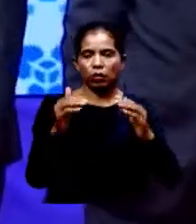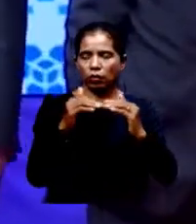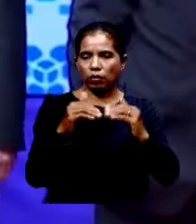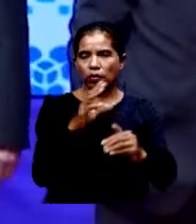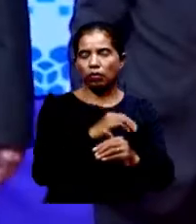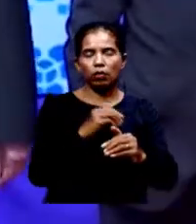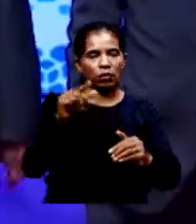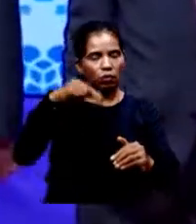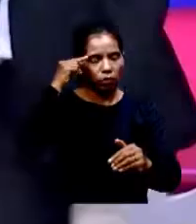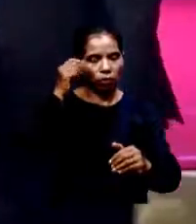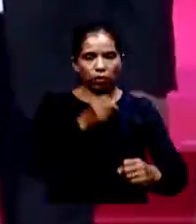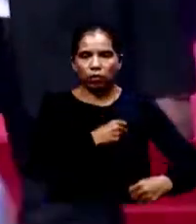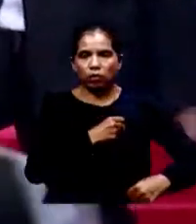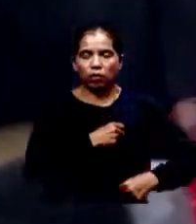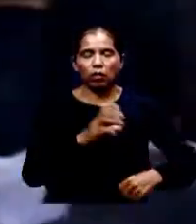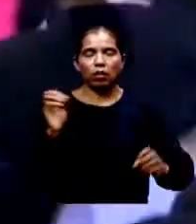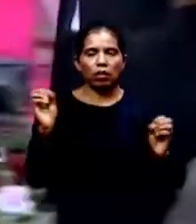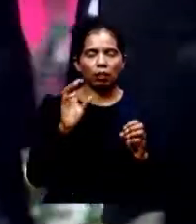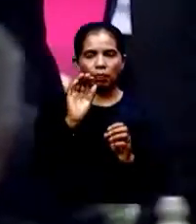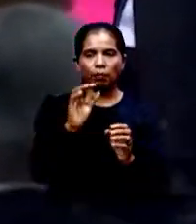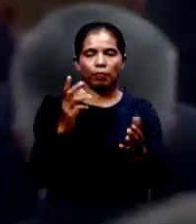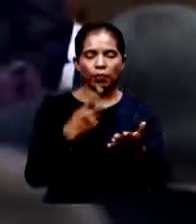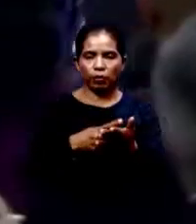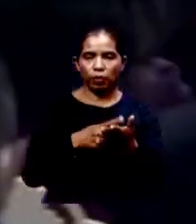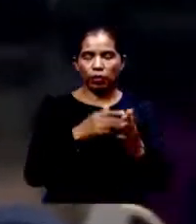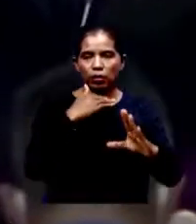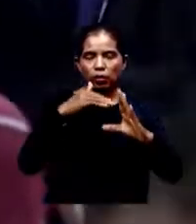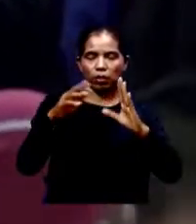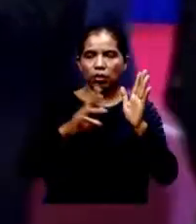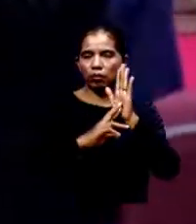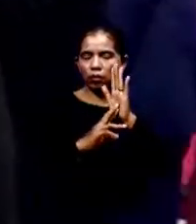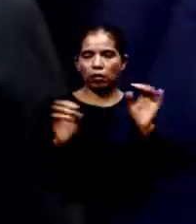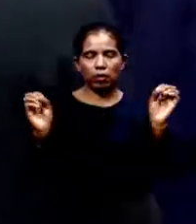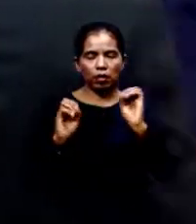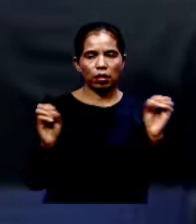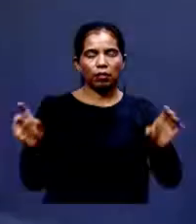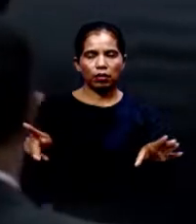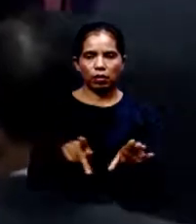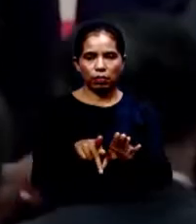foi no governo militar rejeita proposta ida, a tomada representante ela conjunto.